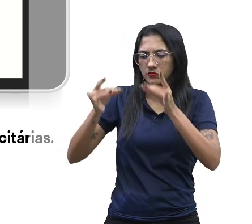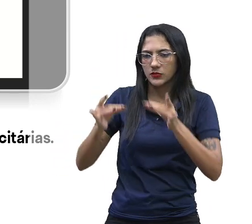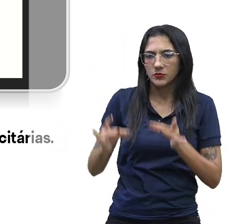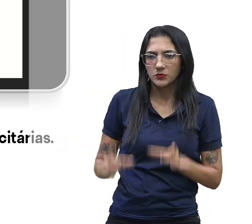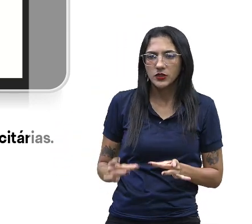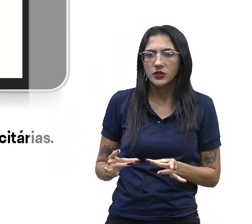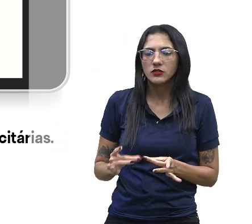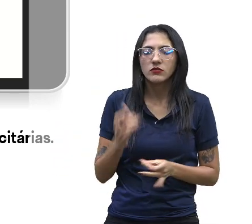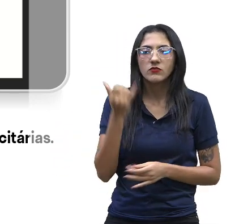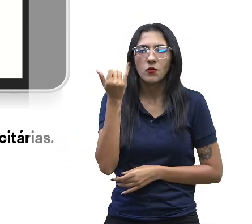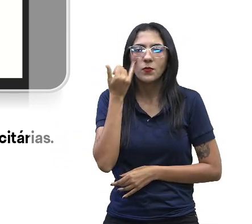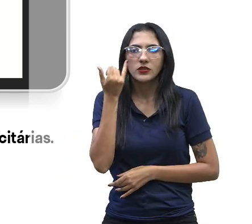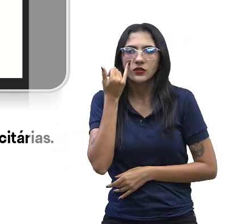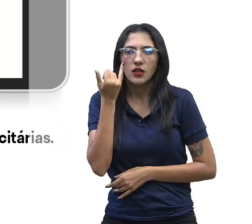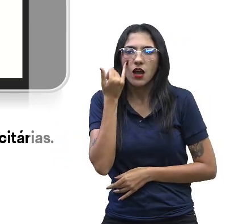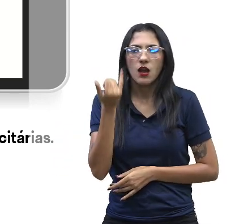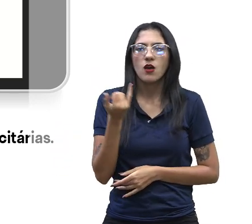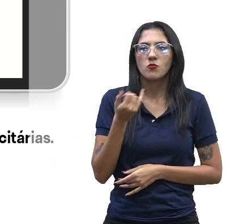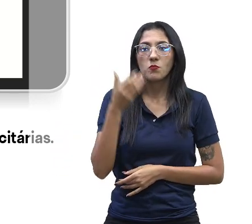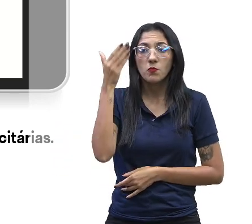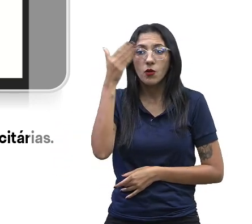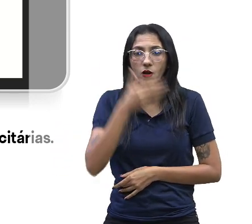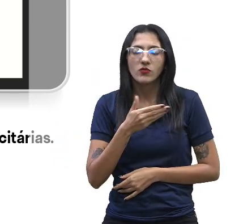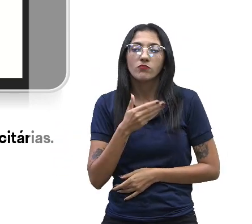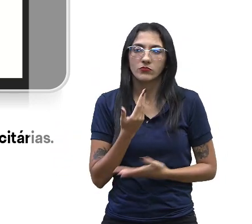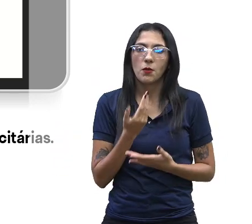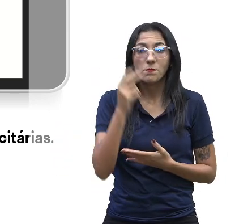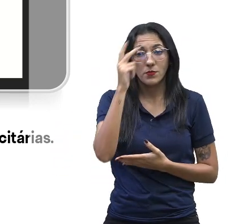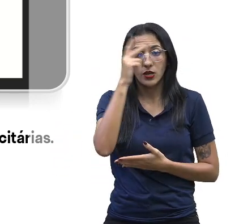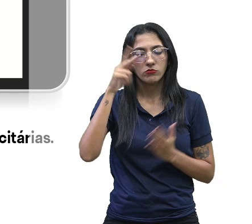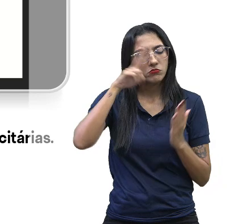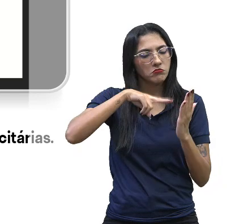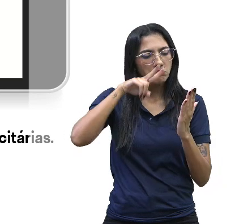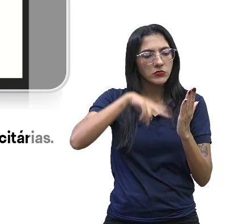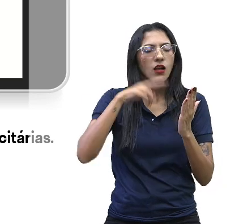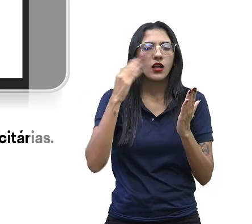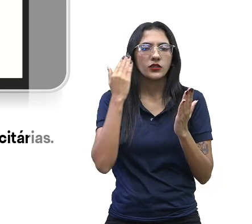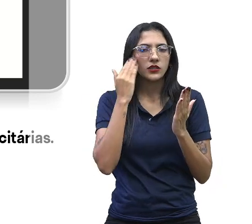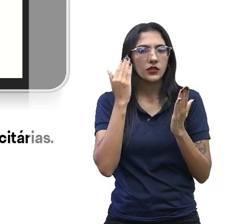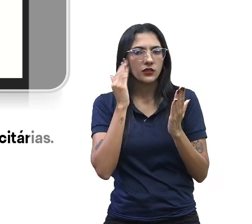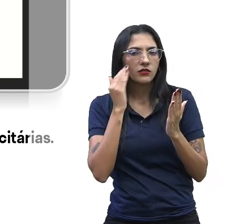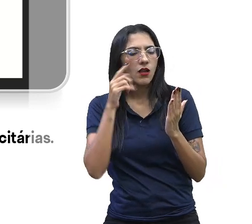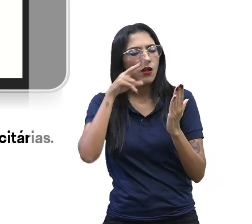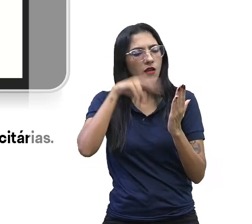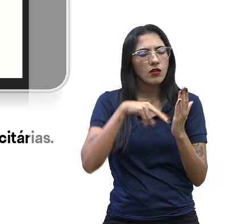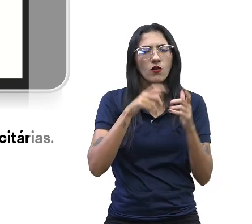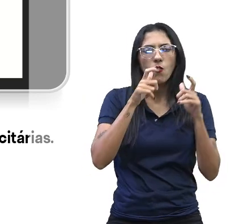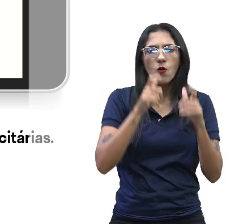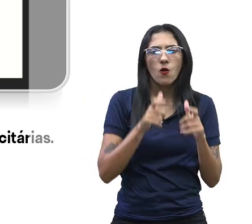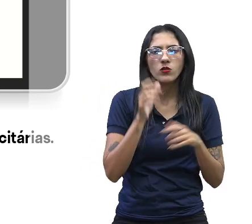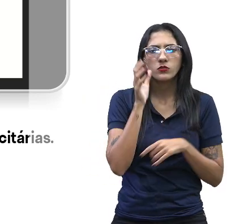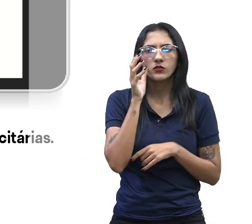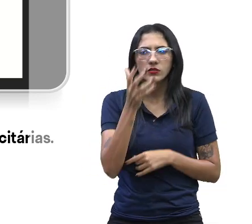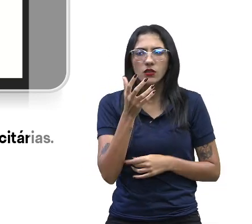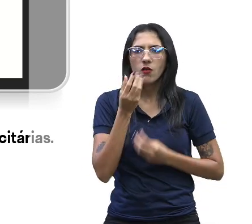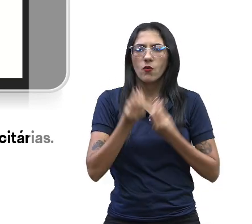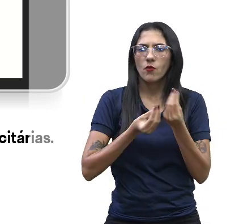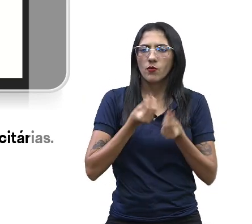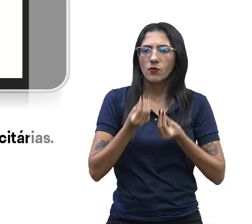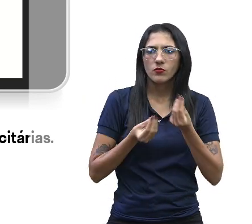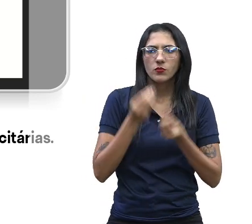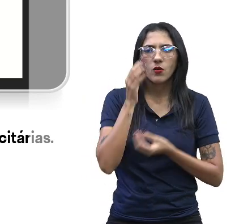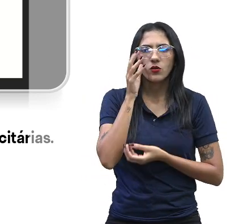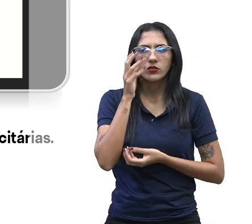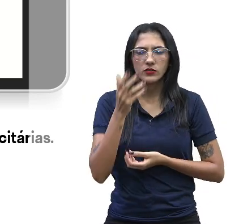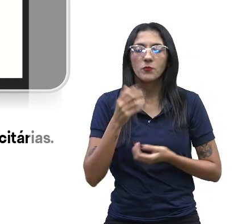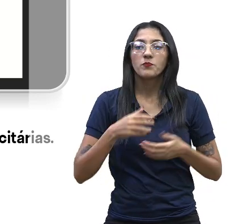notícia, para que a pessoa que estiver lendo ela possa compreender onde aconteceu, de que forma aconteceu.